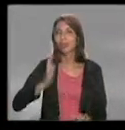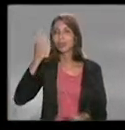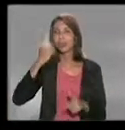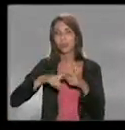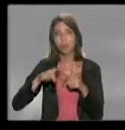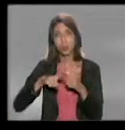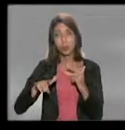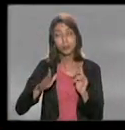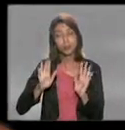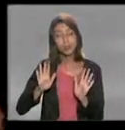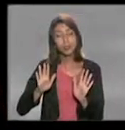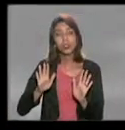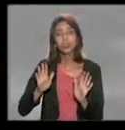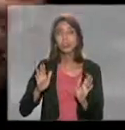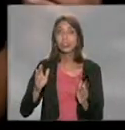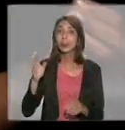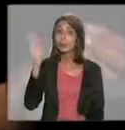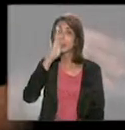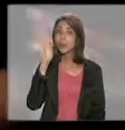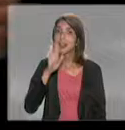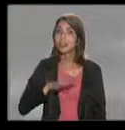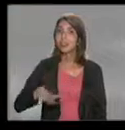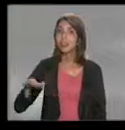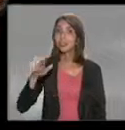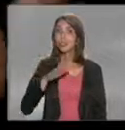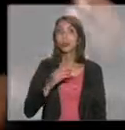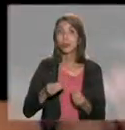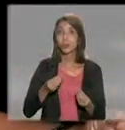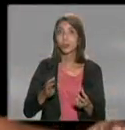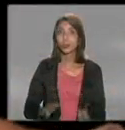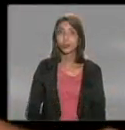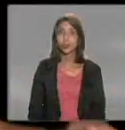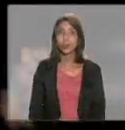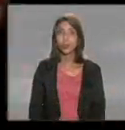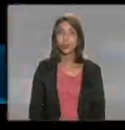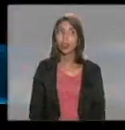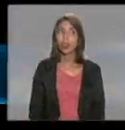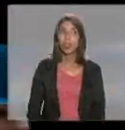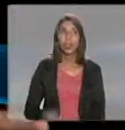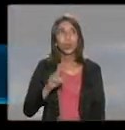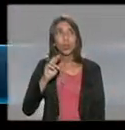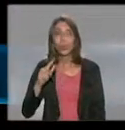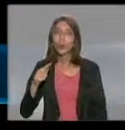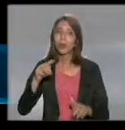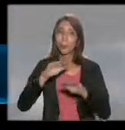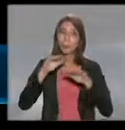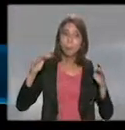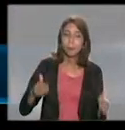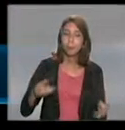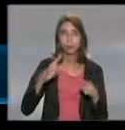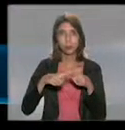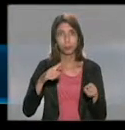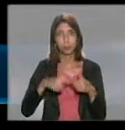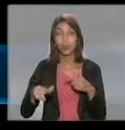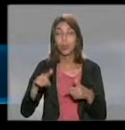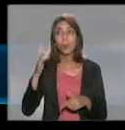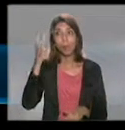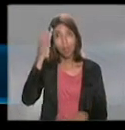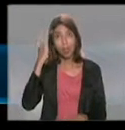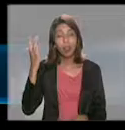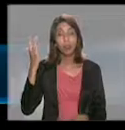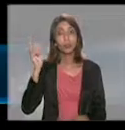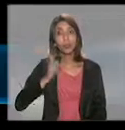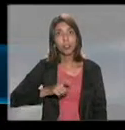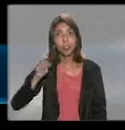estabeleceu uma banca que fizesse uma avaliação em cima do perfil real para que minimizasse esse tipo de situação. Mas